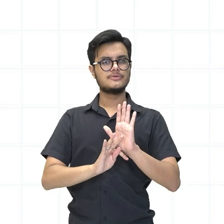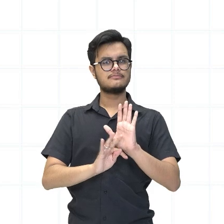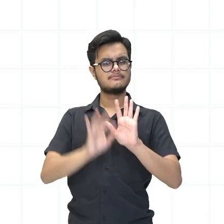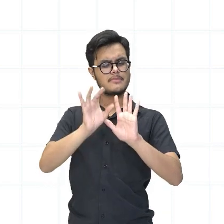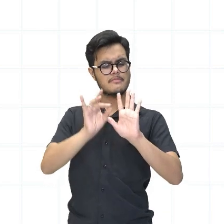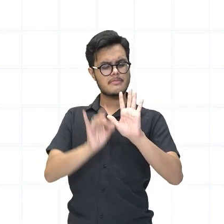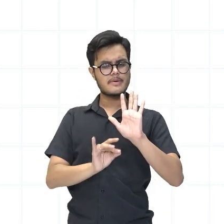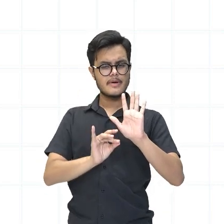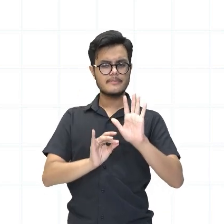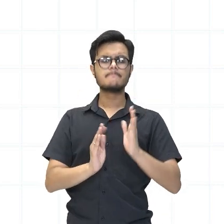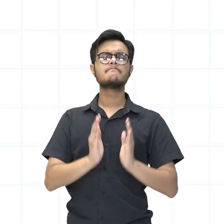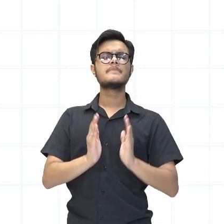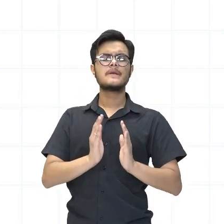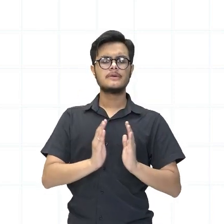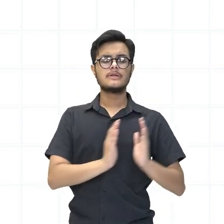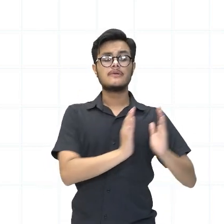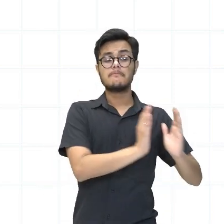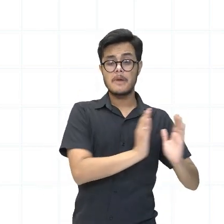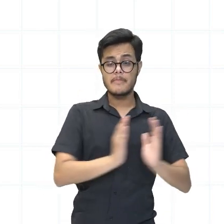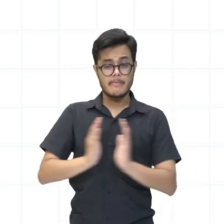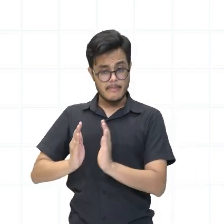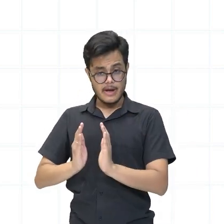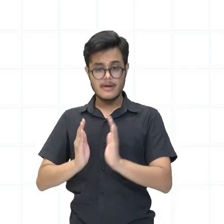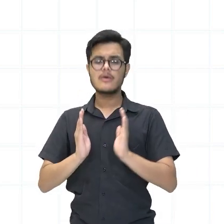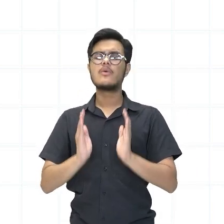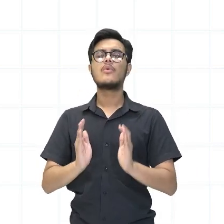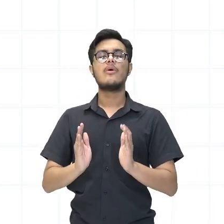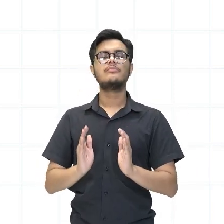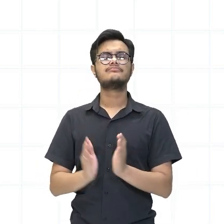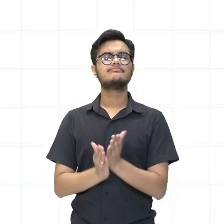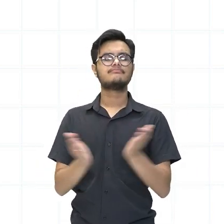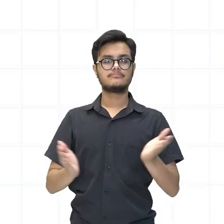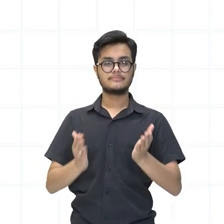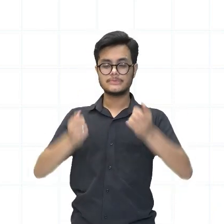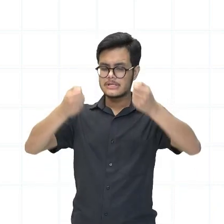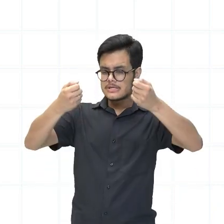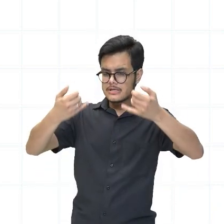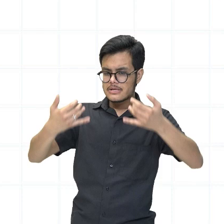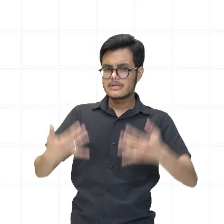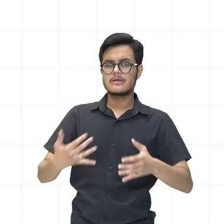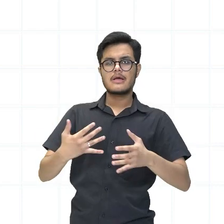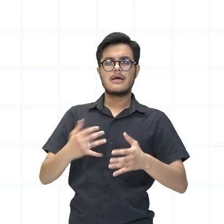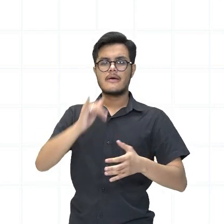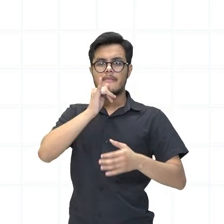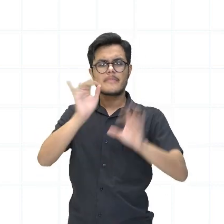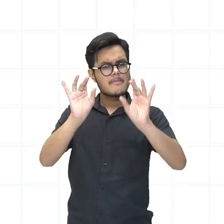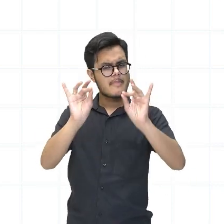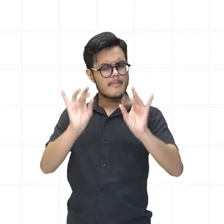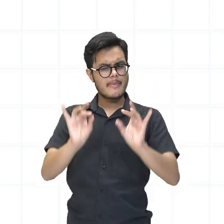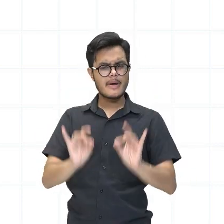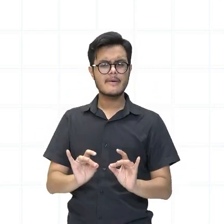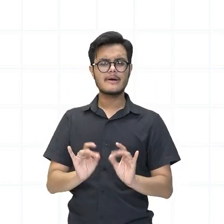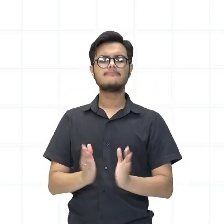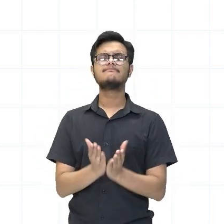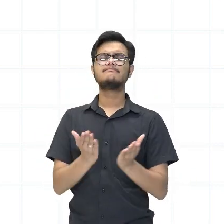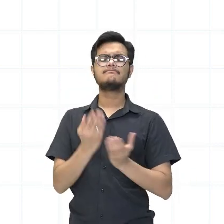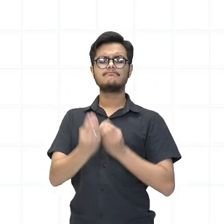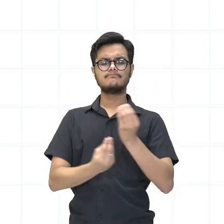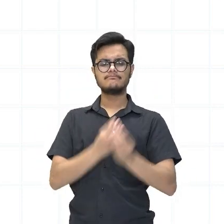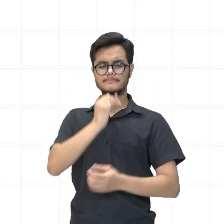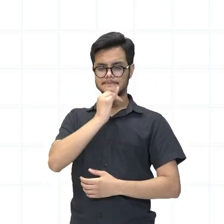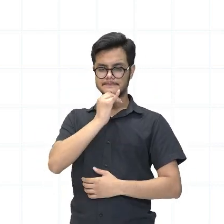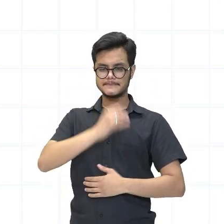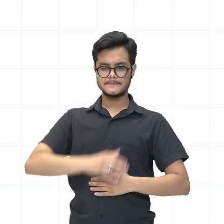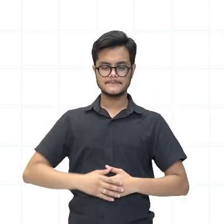texto, e a gente pode observar agora o quanto essa reportagem é longa, né? Quanto ela é grande. Vamos aí seguir rapidinho. A